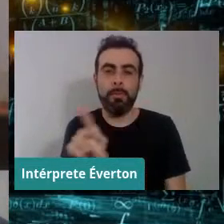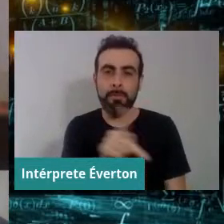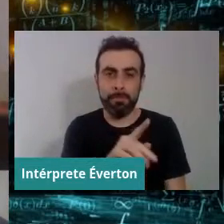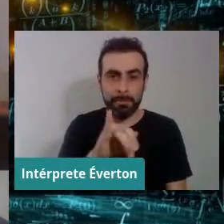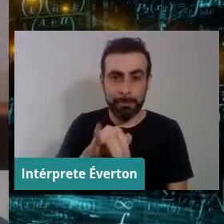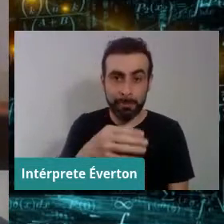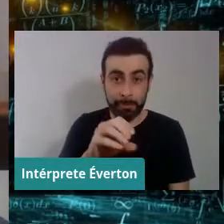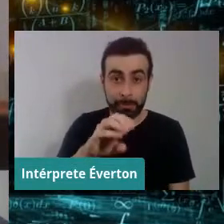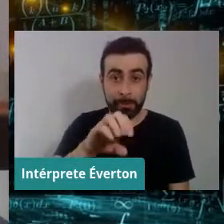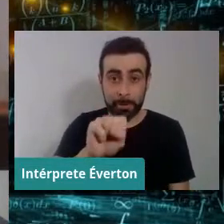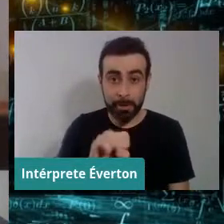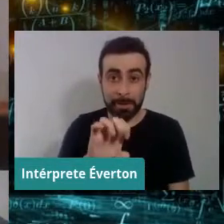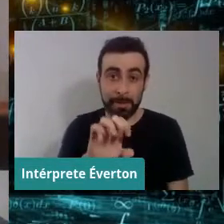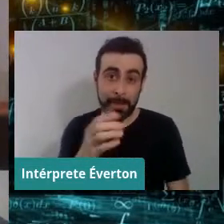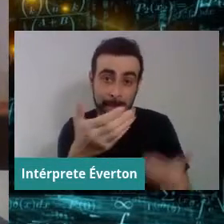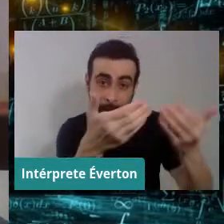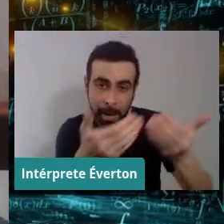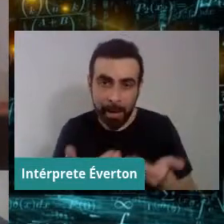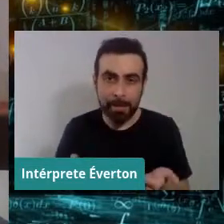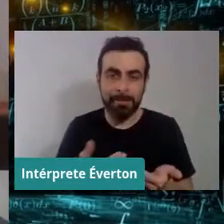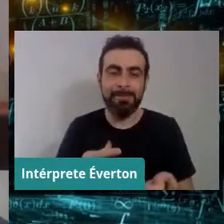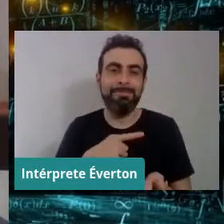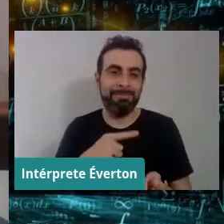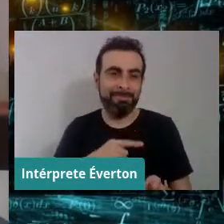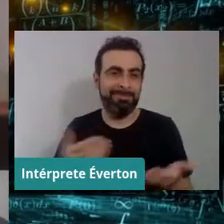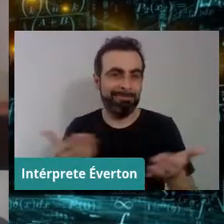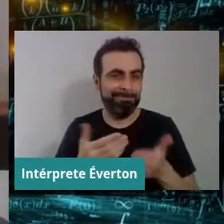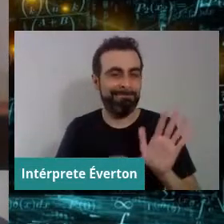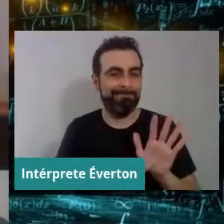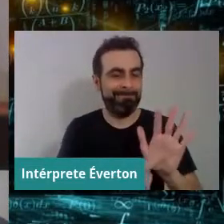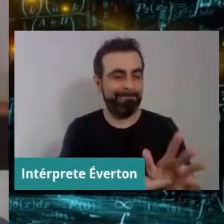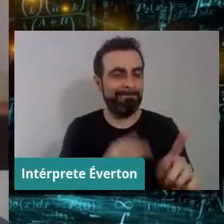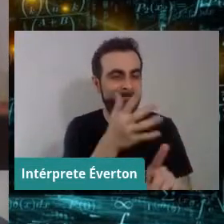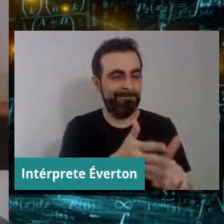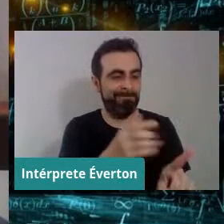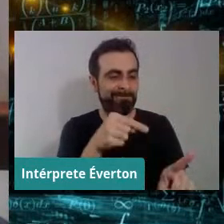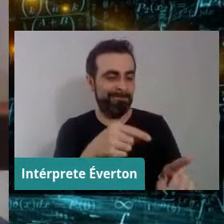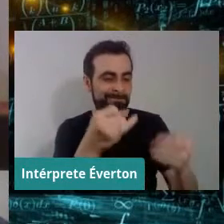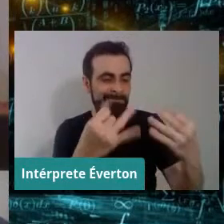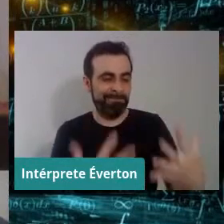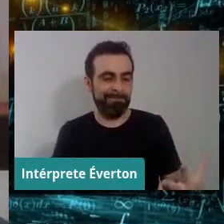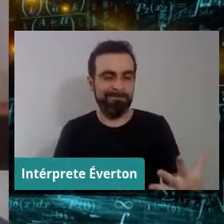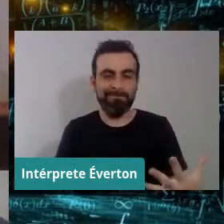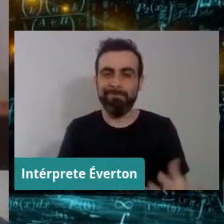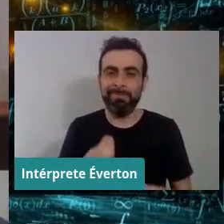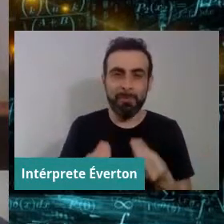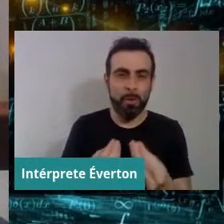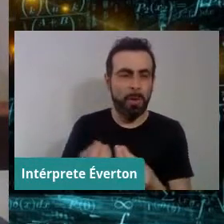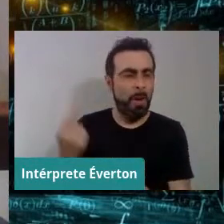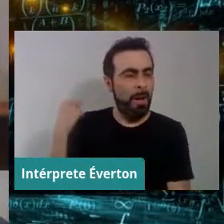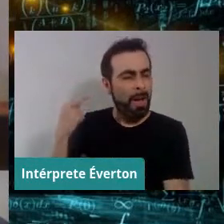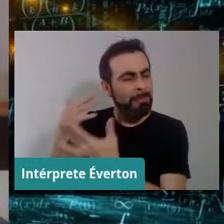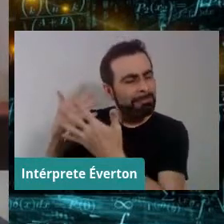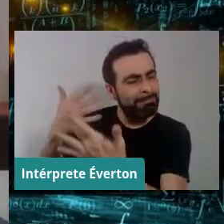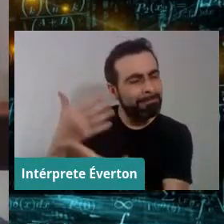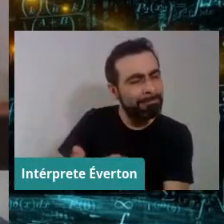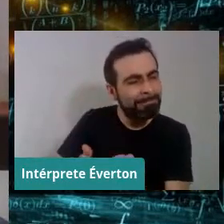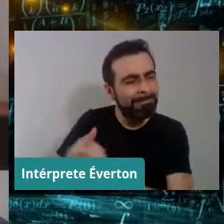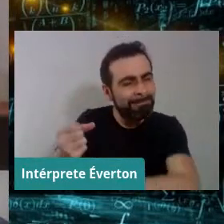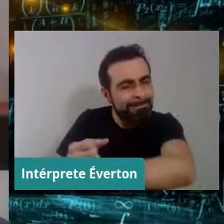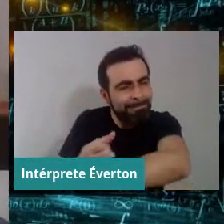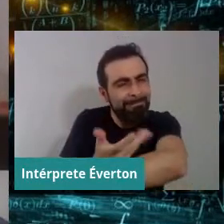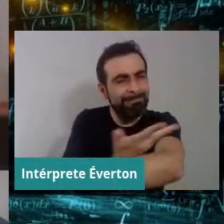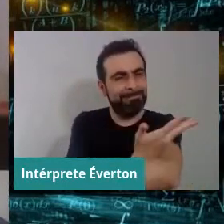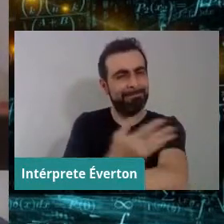de Oliveira, nosso anfitrião. Ele quem nos guiará por essa história tão emocionante